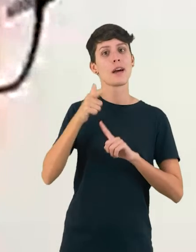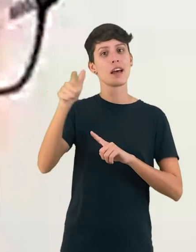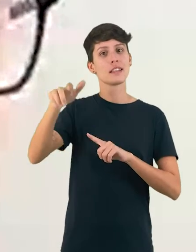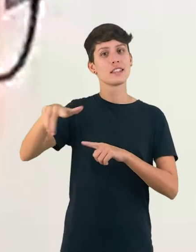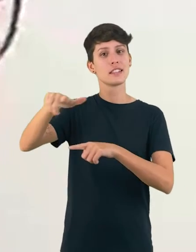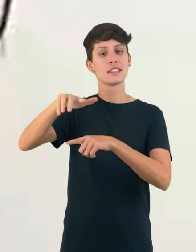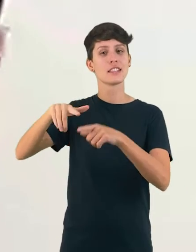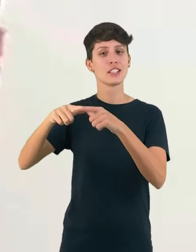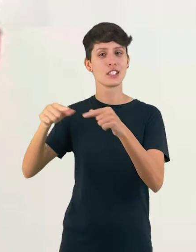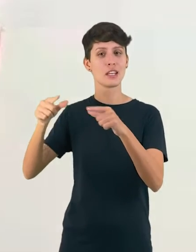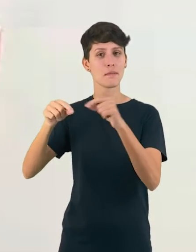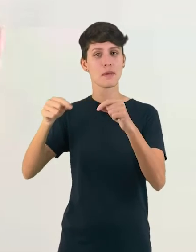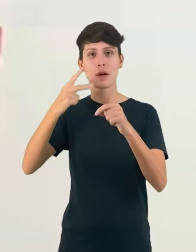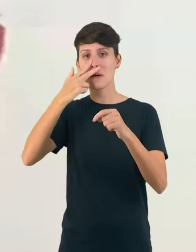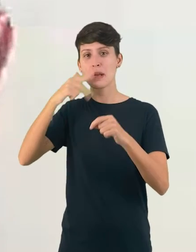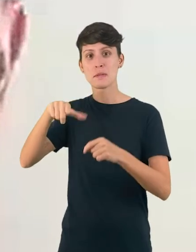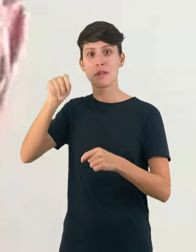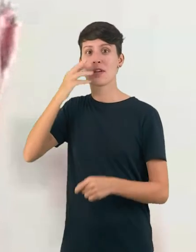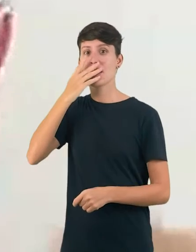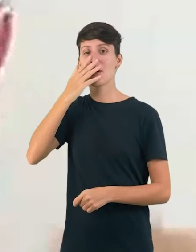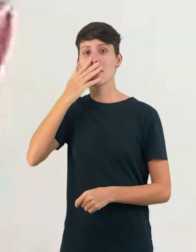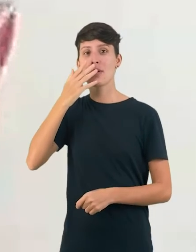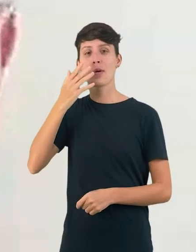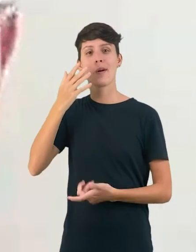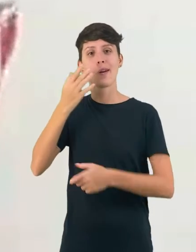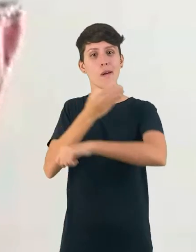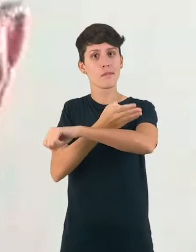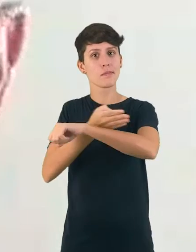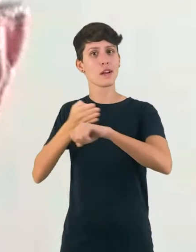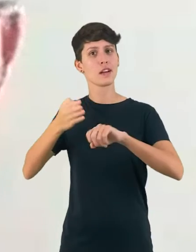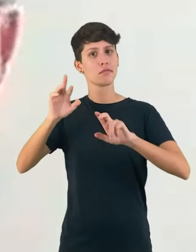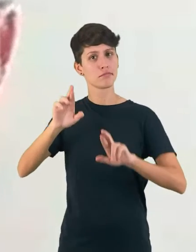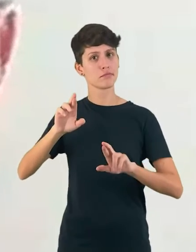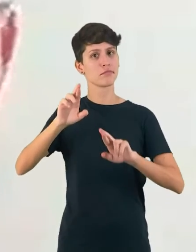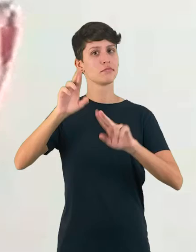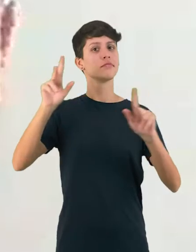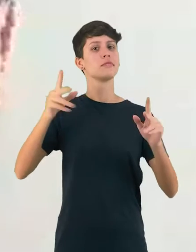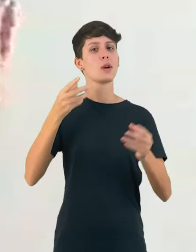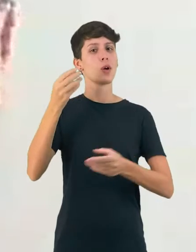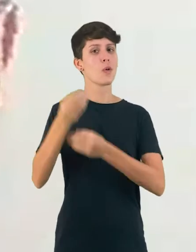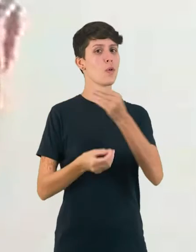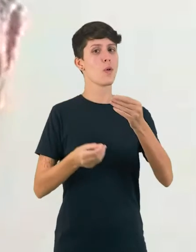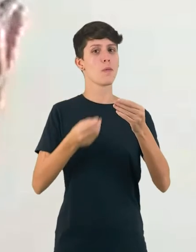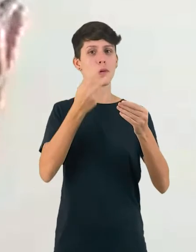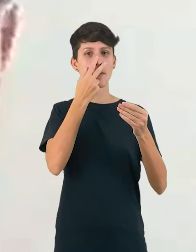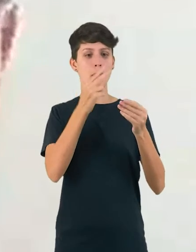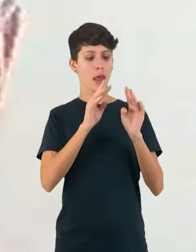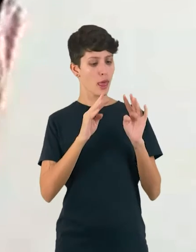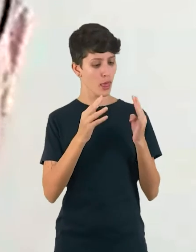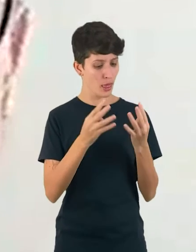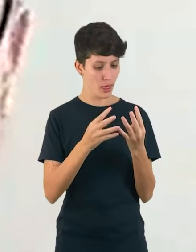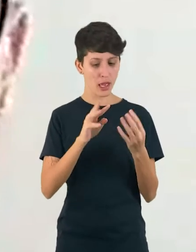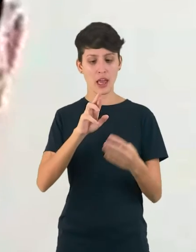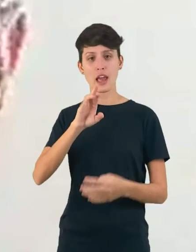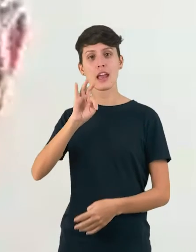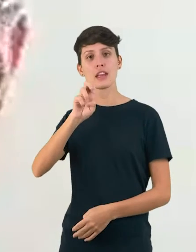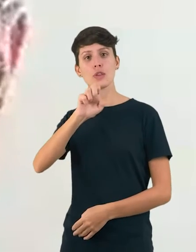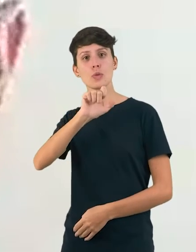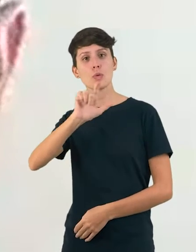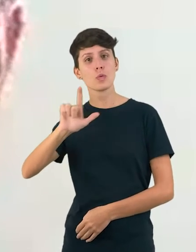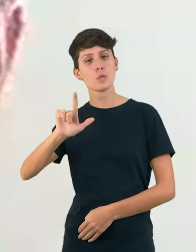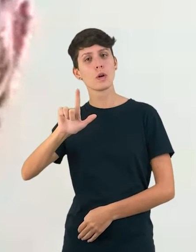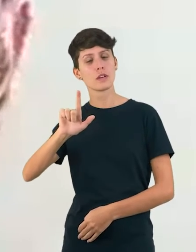muito o branco, né? Então, já são perspectivas que marcam algumas diferenças